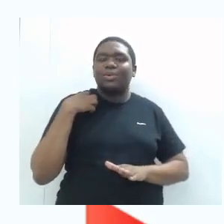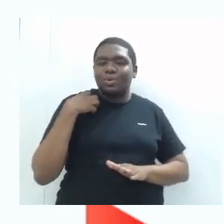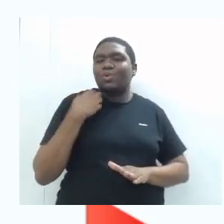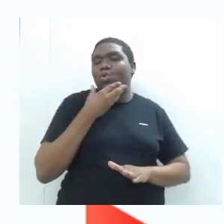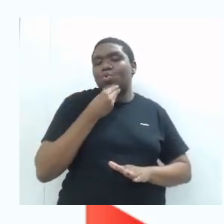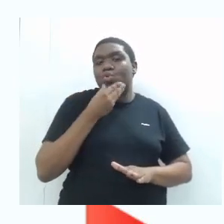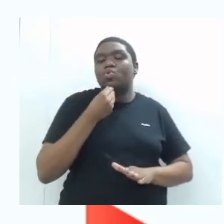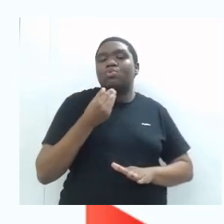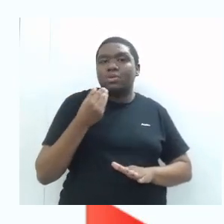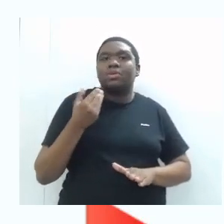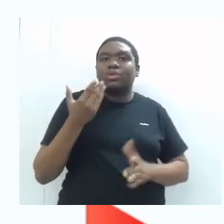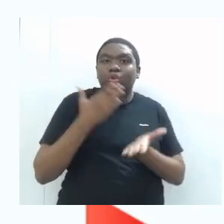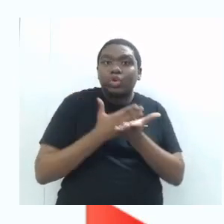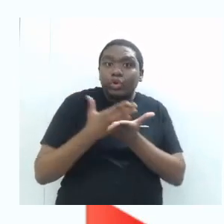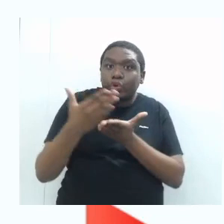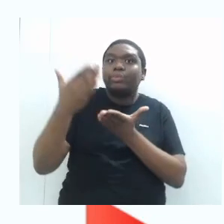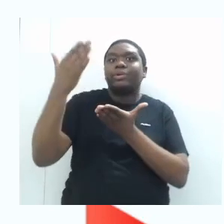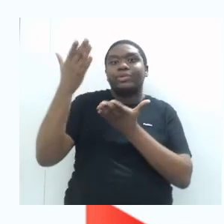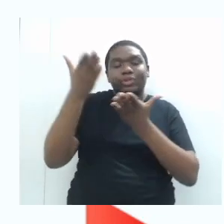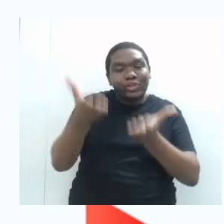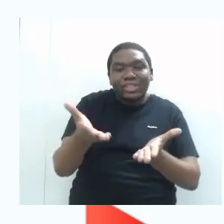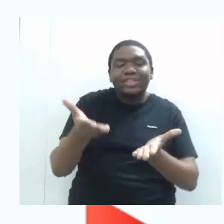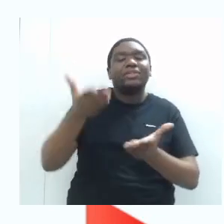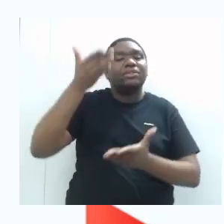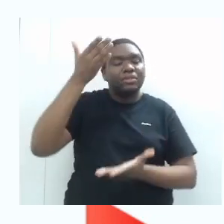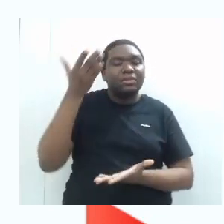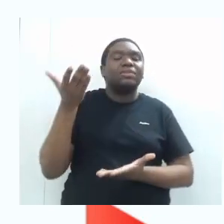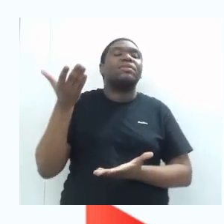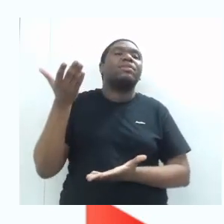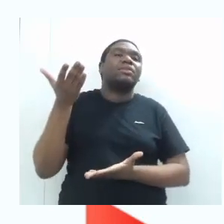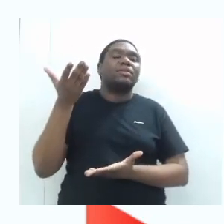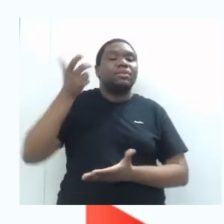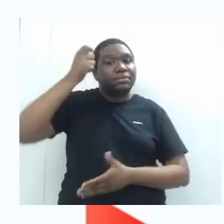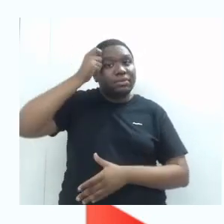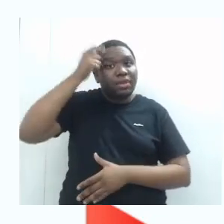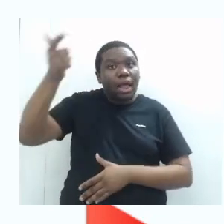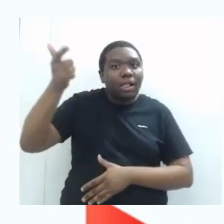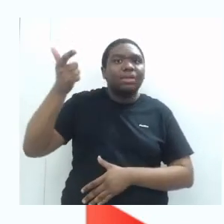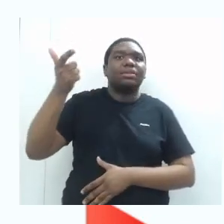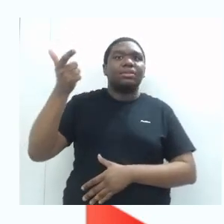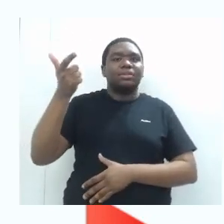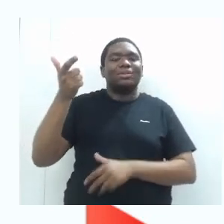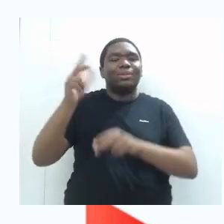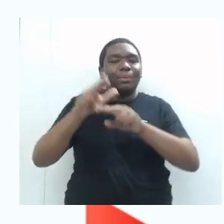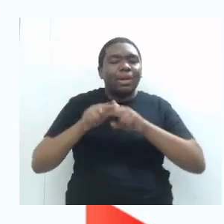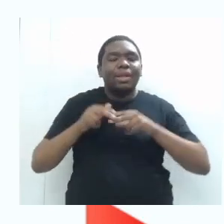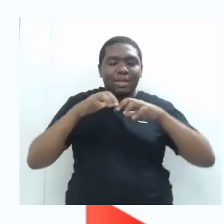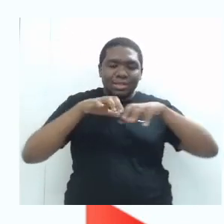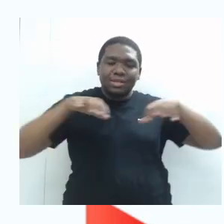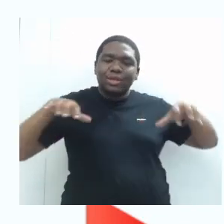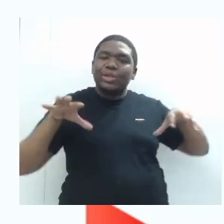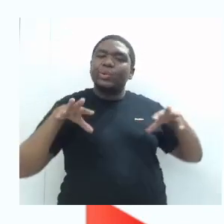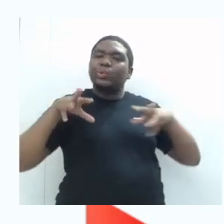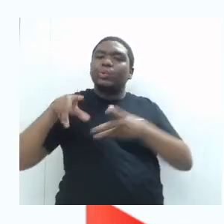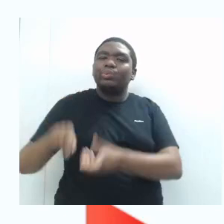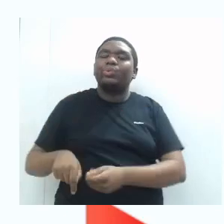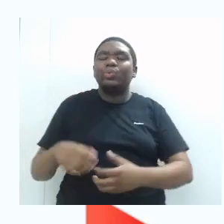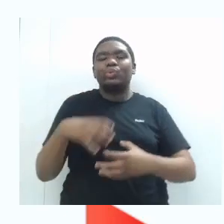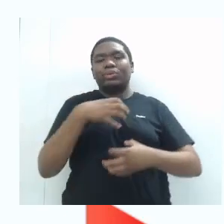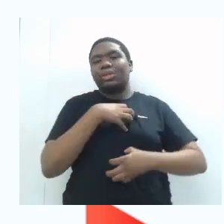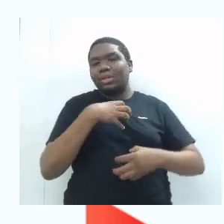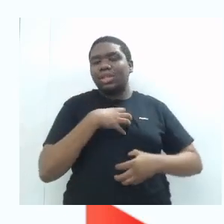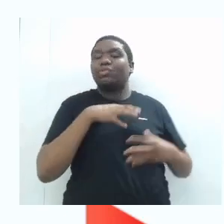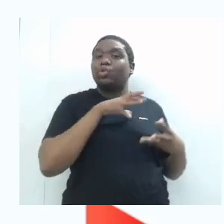Platão inaugura o idealismo a partir da separação entre o mundo sensível e o